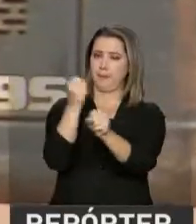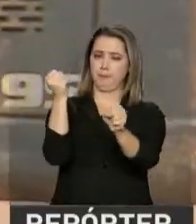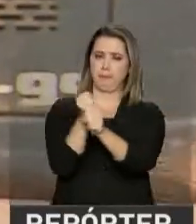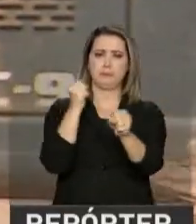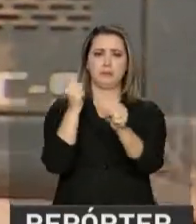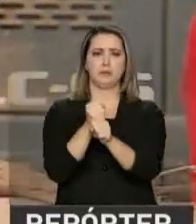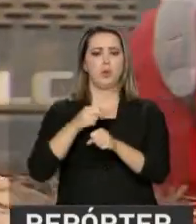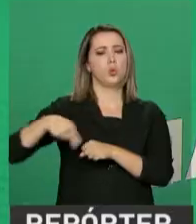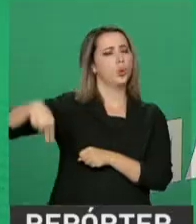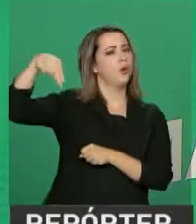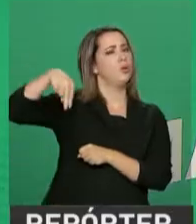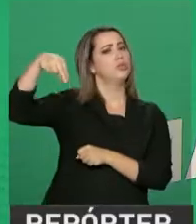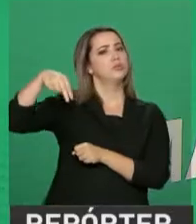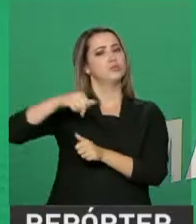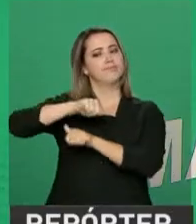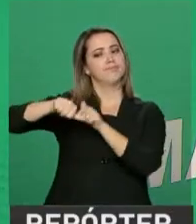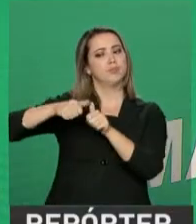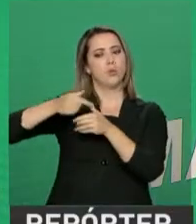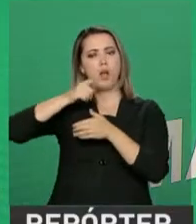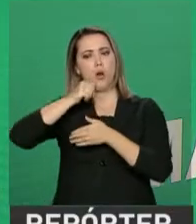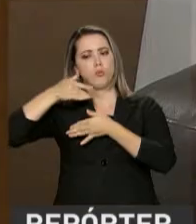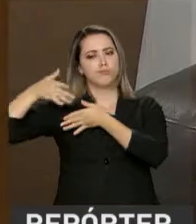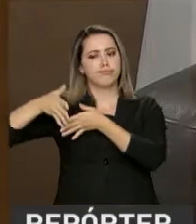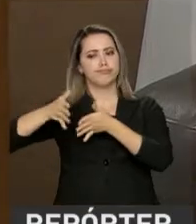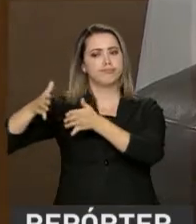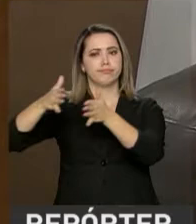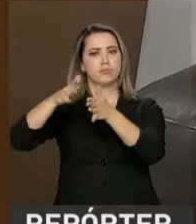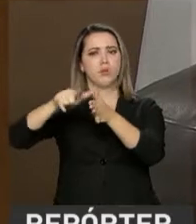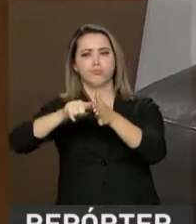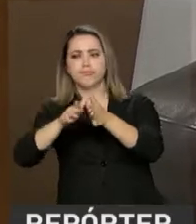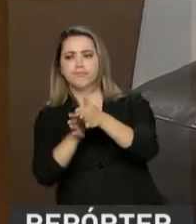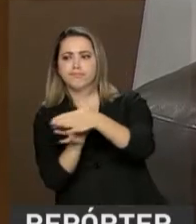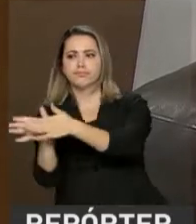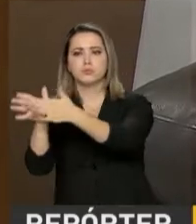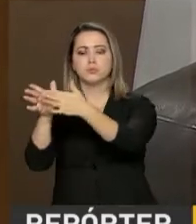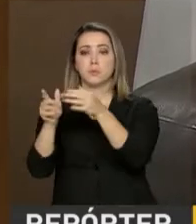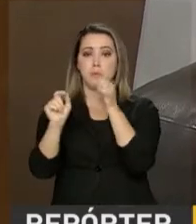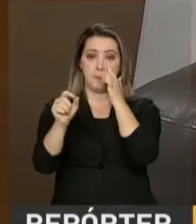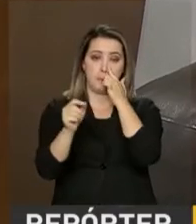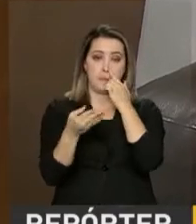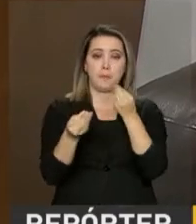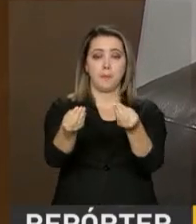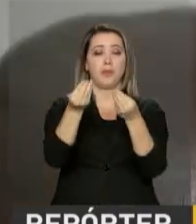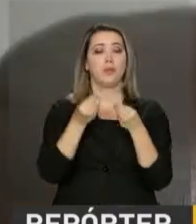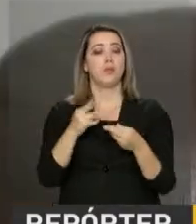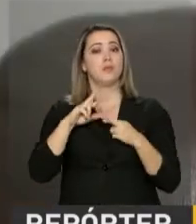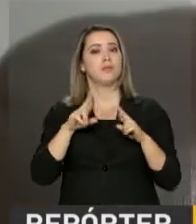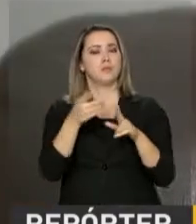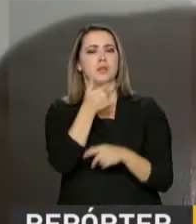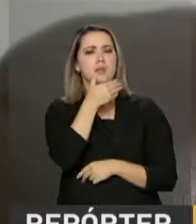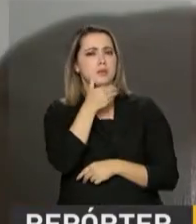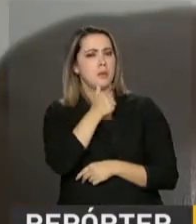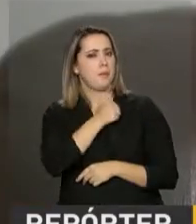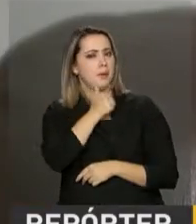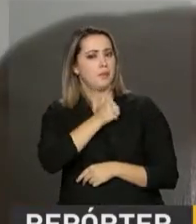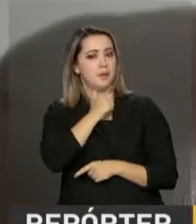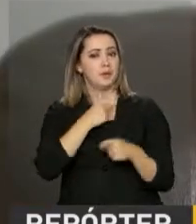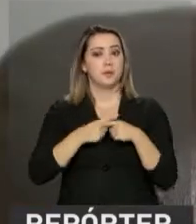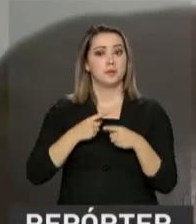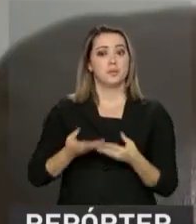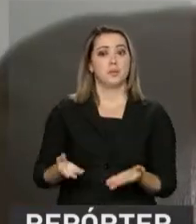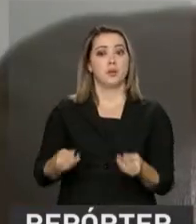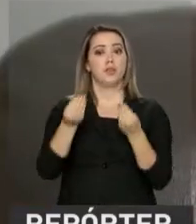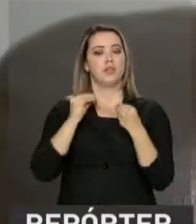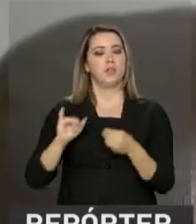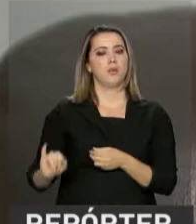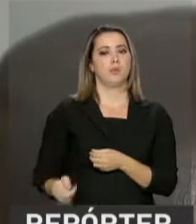do projeto de transposição do rio são francisco trouxe esperança para a empresária maria e zetti para ela a água vai trazer oportunidades